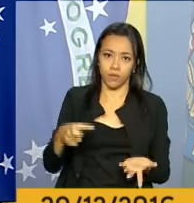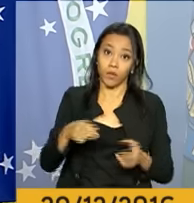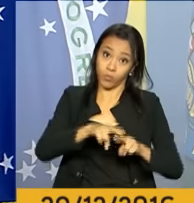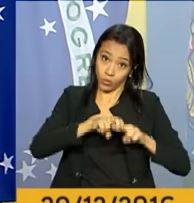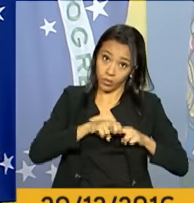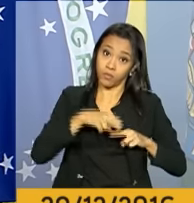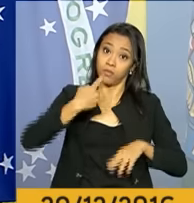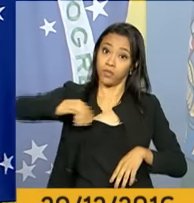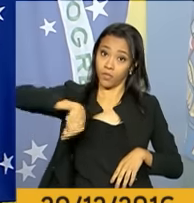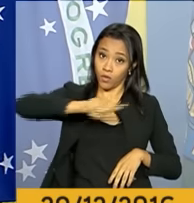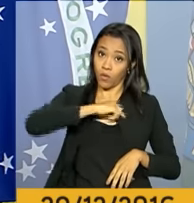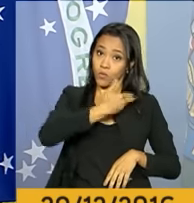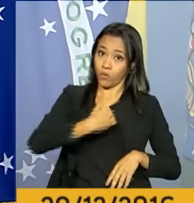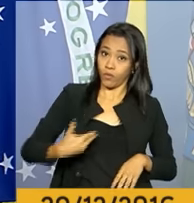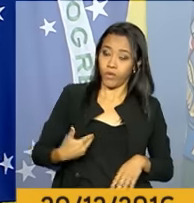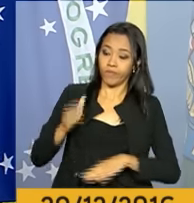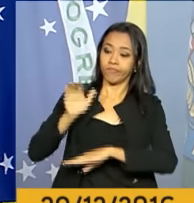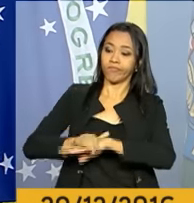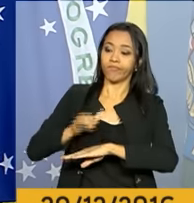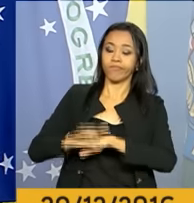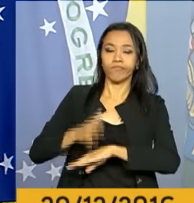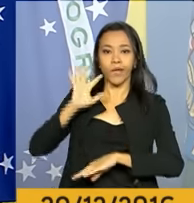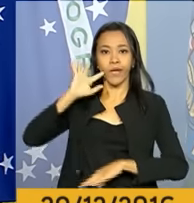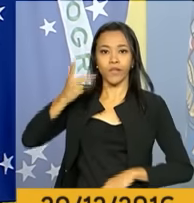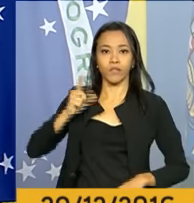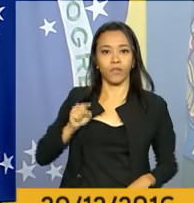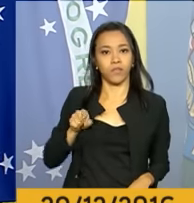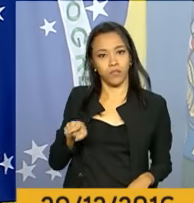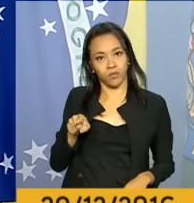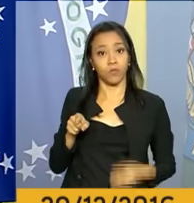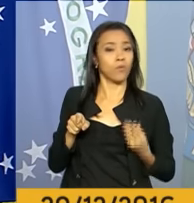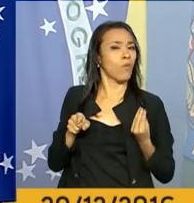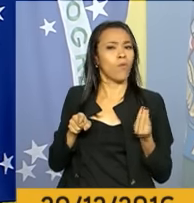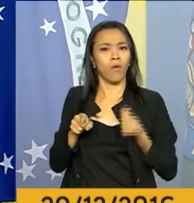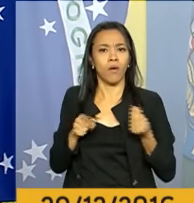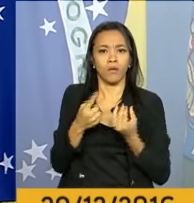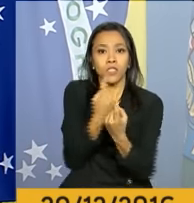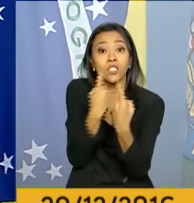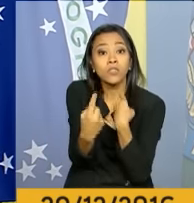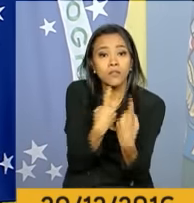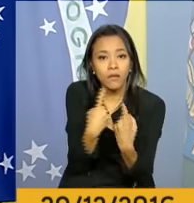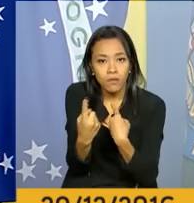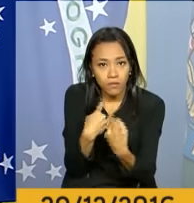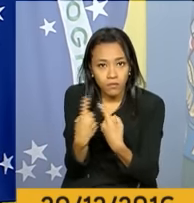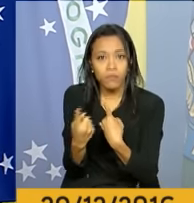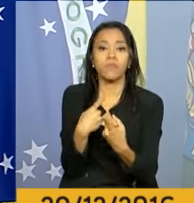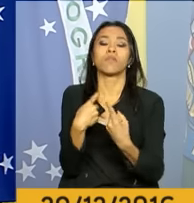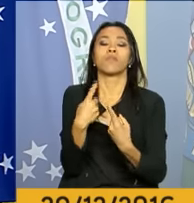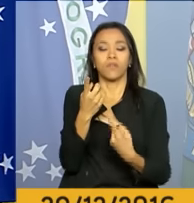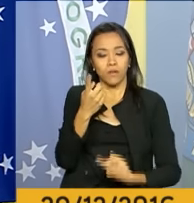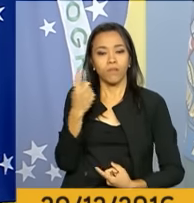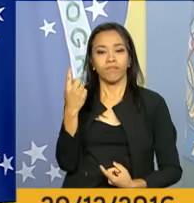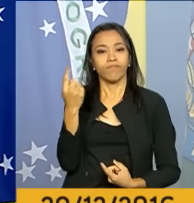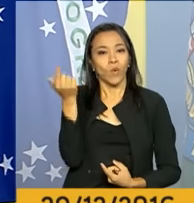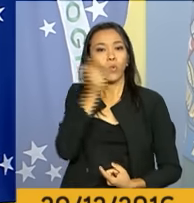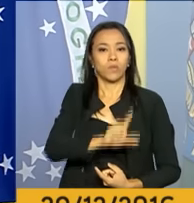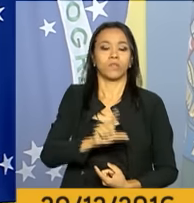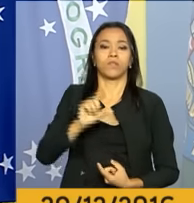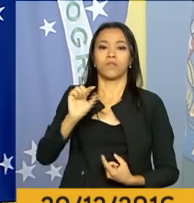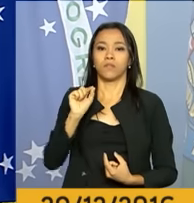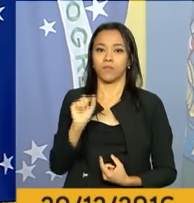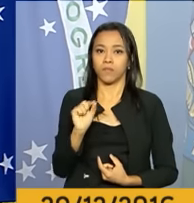tomamos a providência de também mediante diálogo não é nós conseguimos a redução